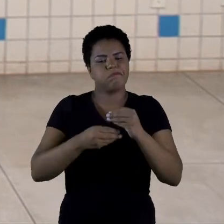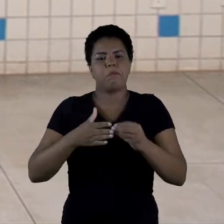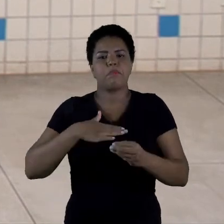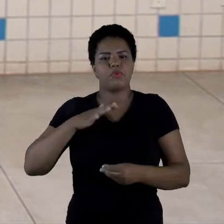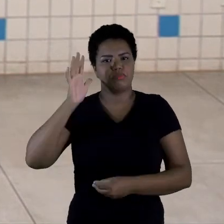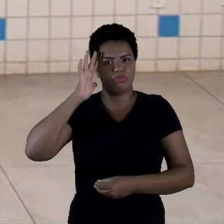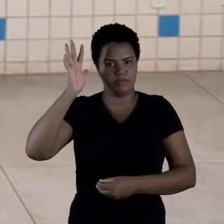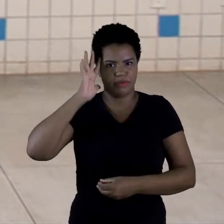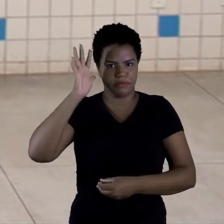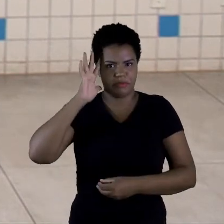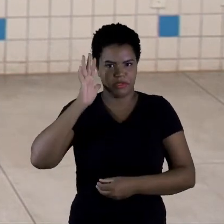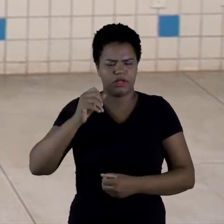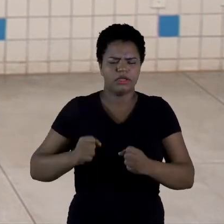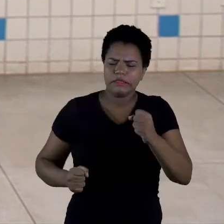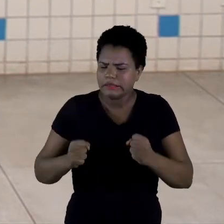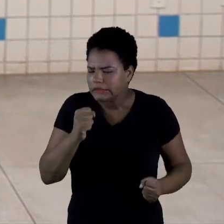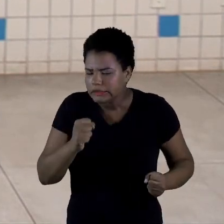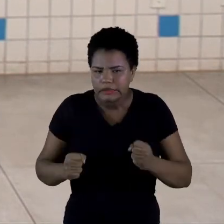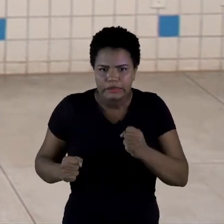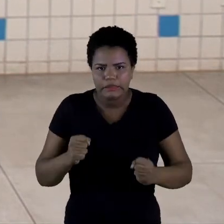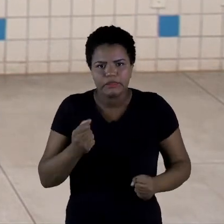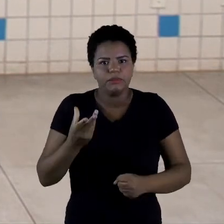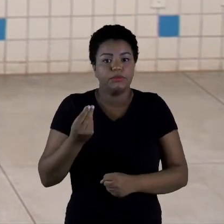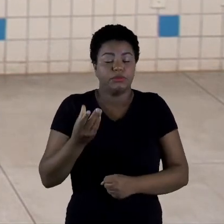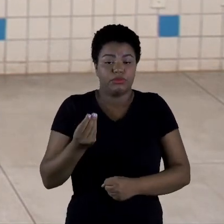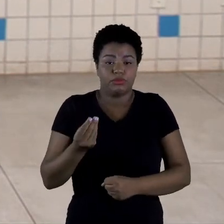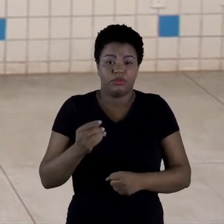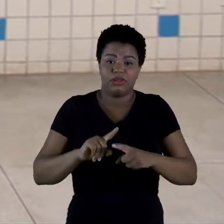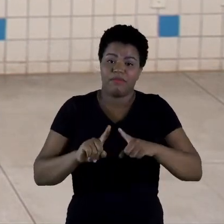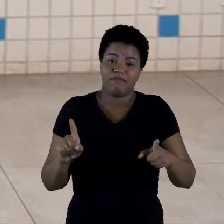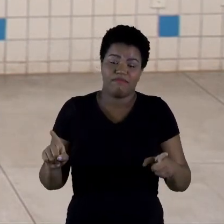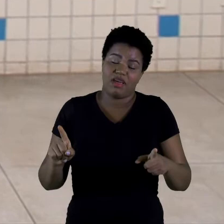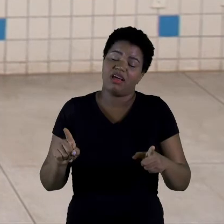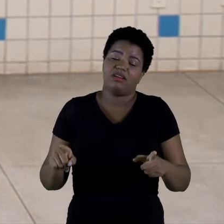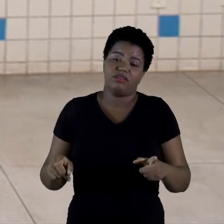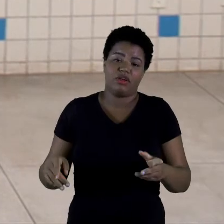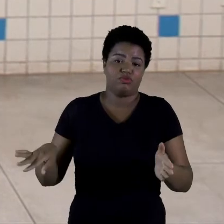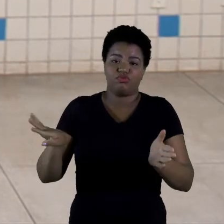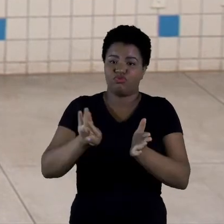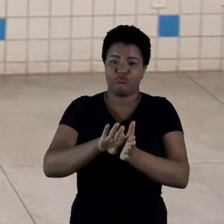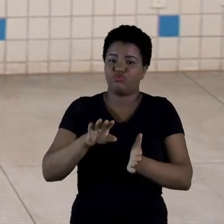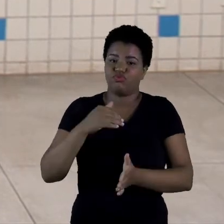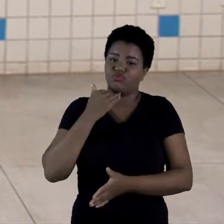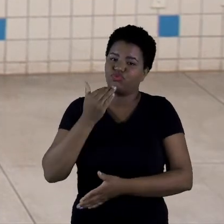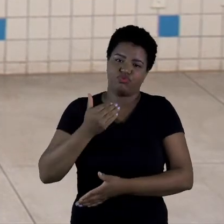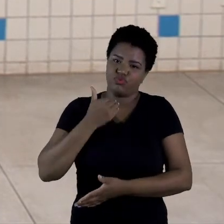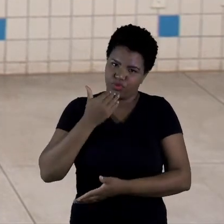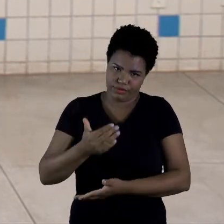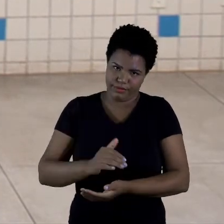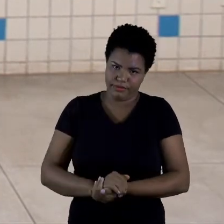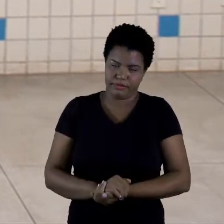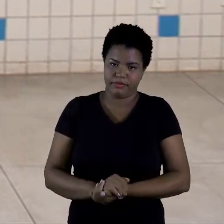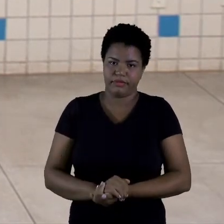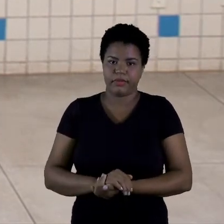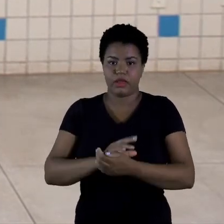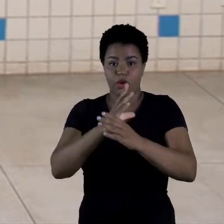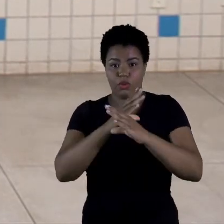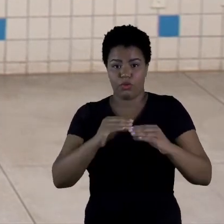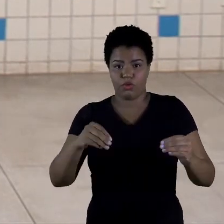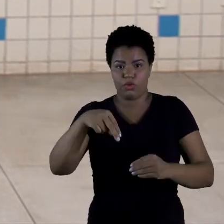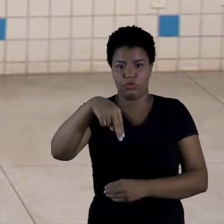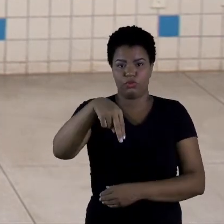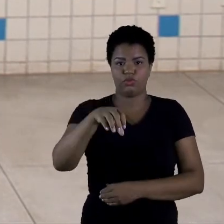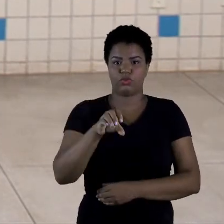pensamento. Correu muito, no entanto, não conseguiu chegar. Então, a conjunção no entanto